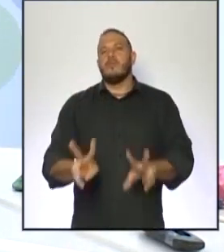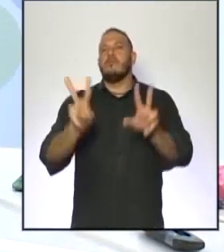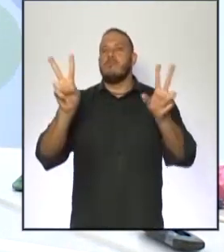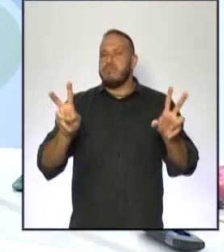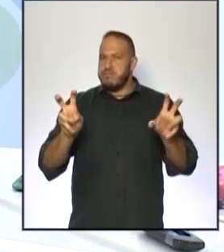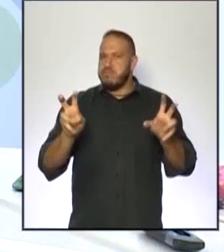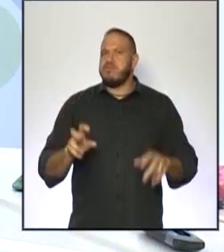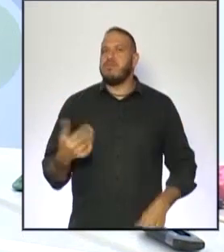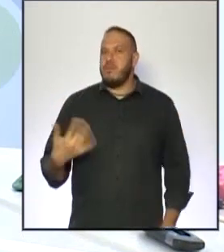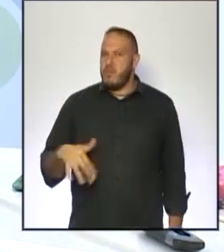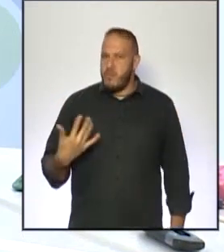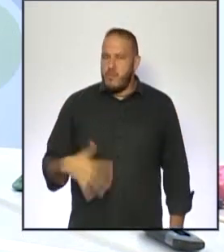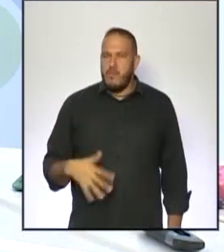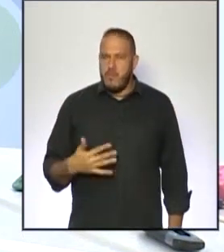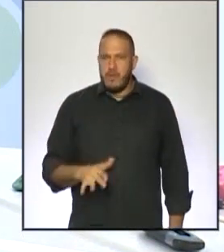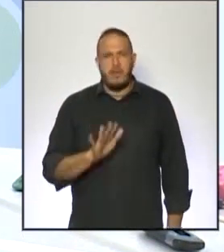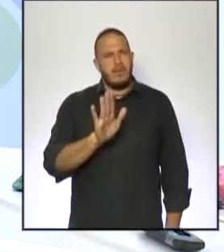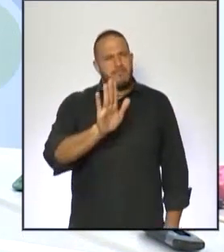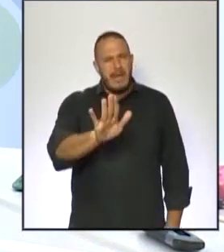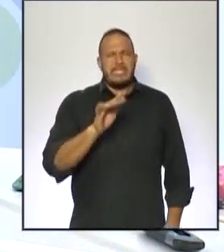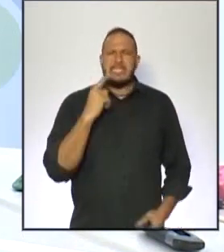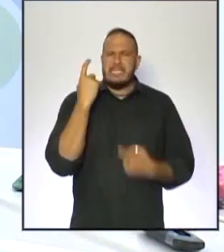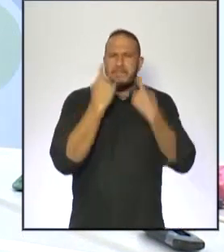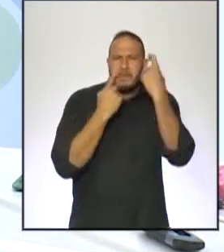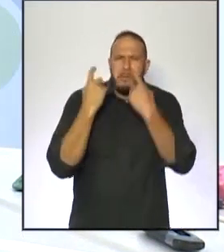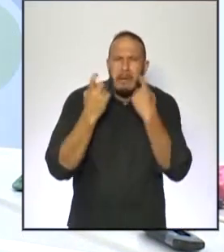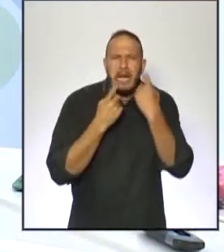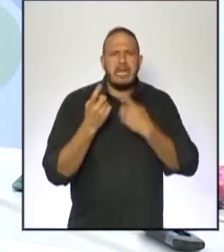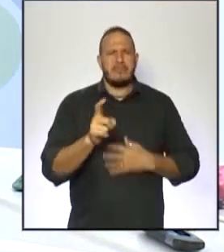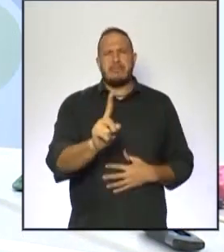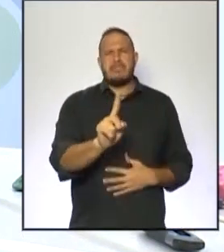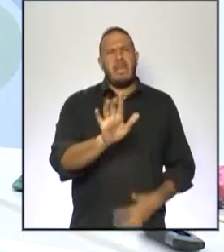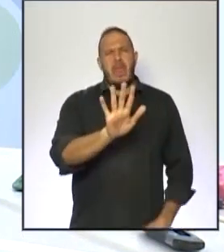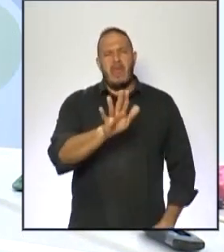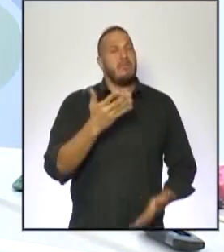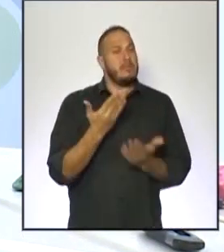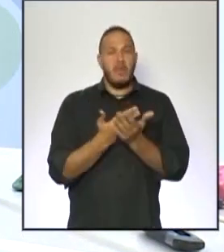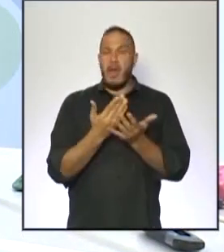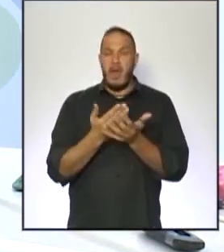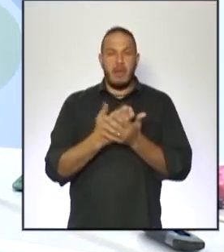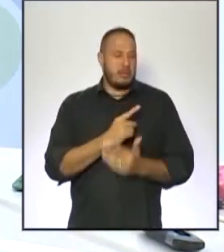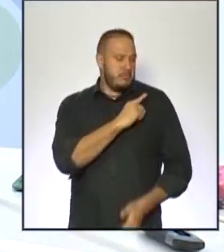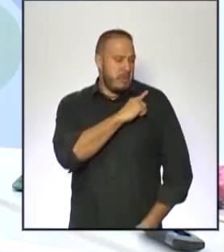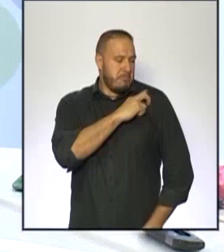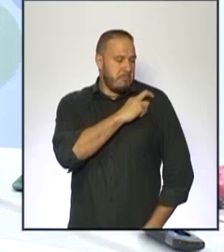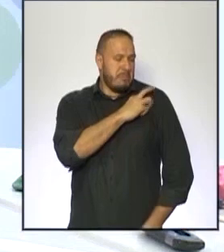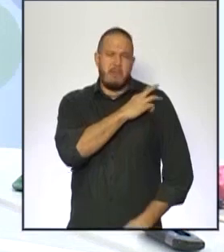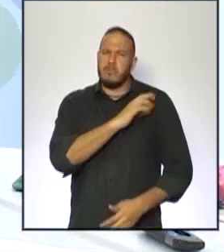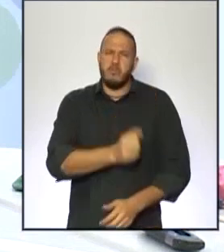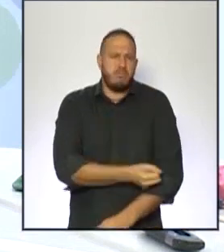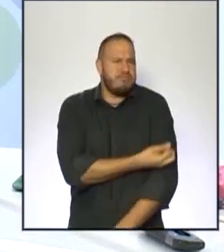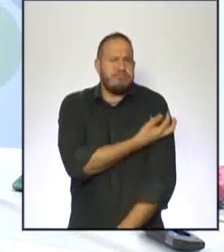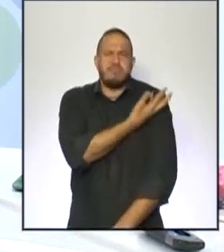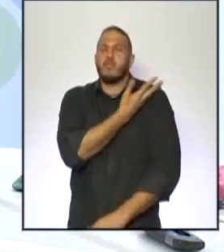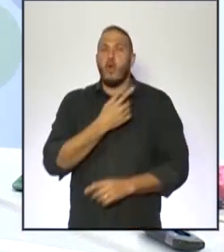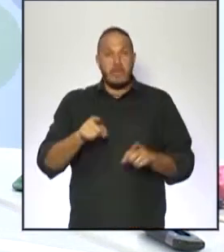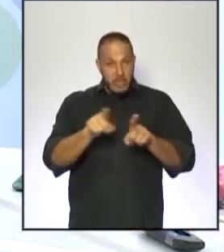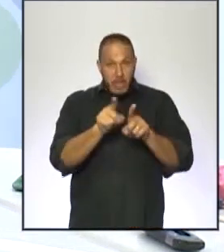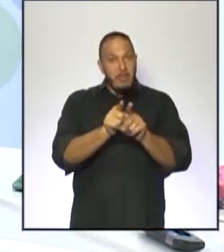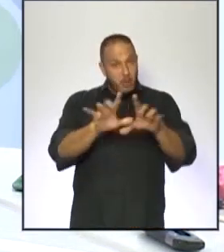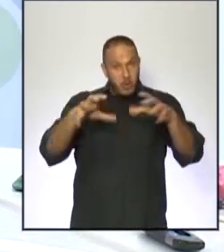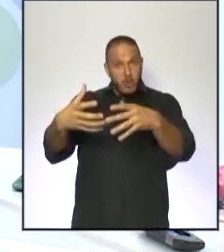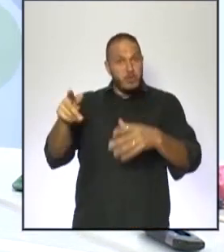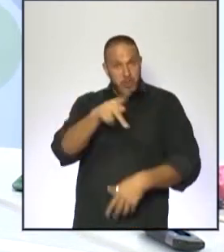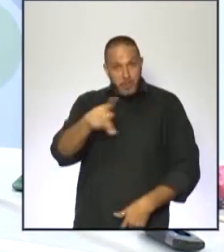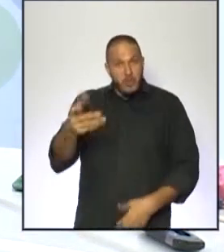assunto. E não fiquem preocupados, porque essa aula é para todas as séries, inclusive também para os professores que